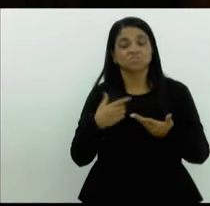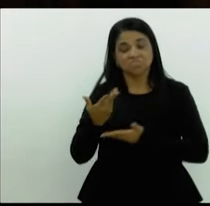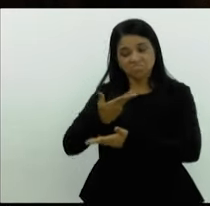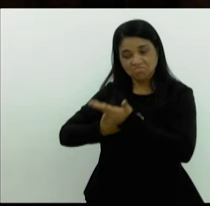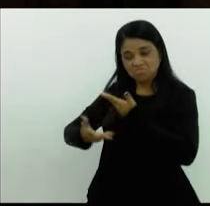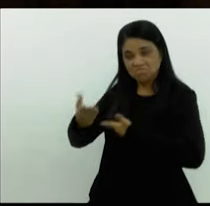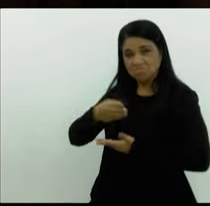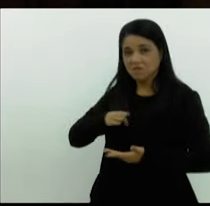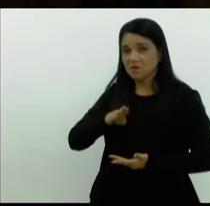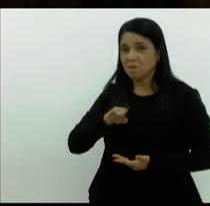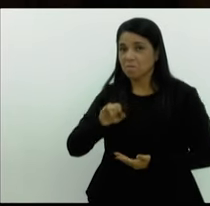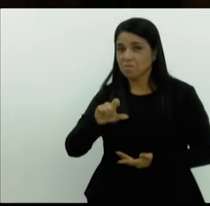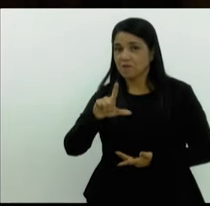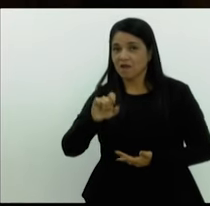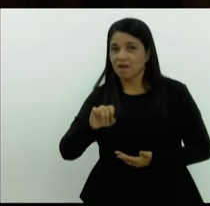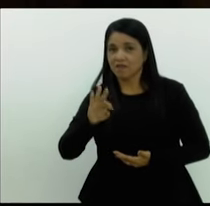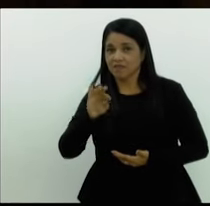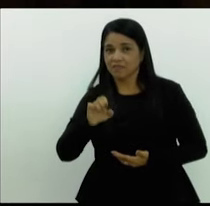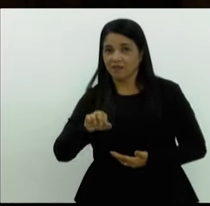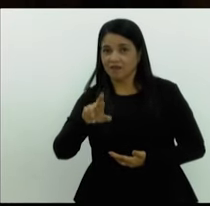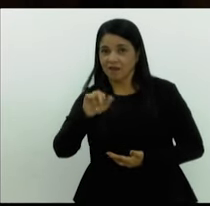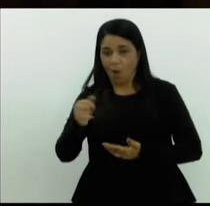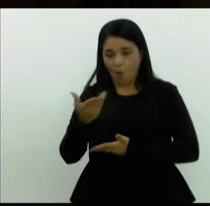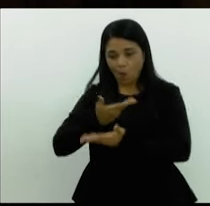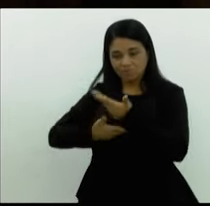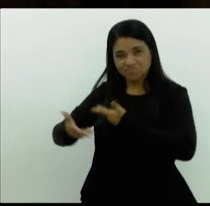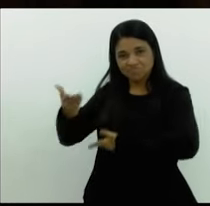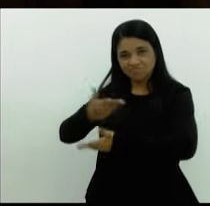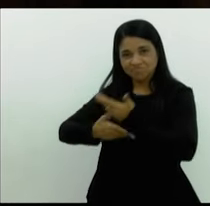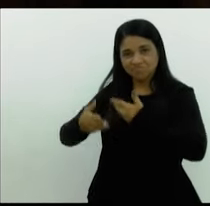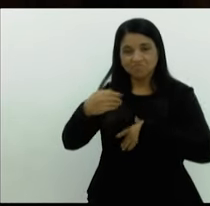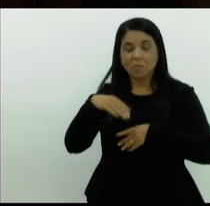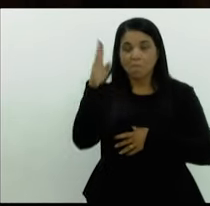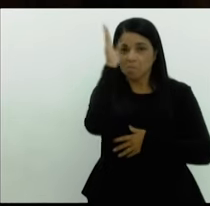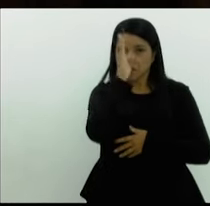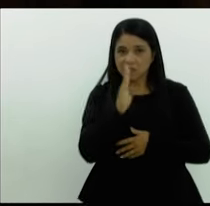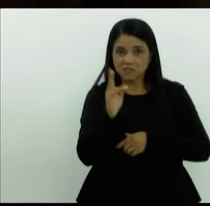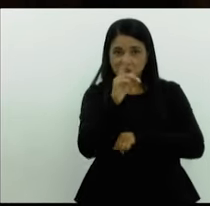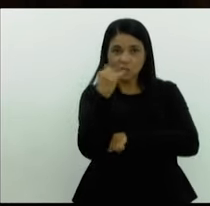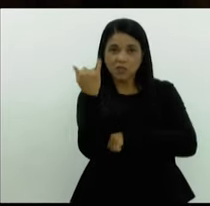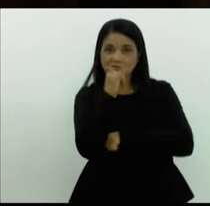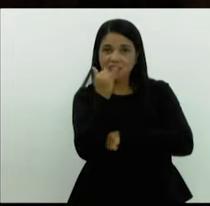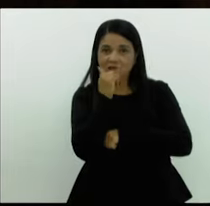entre Brasil e Itália como fator de desenvolvimento econômico em